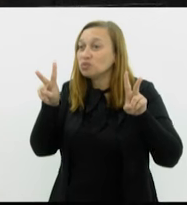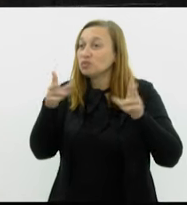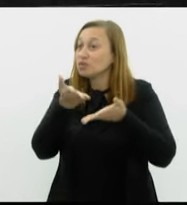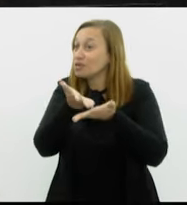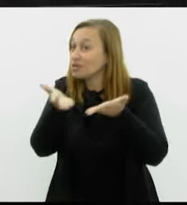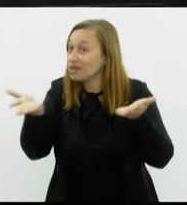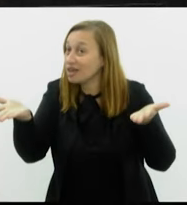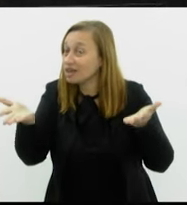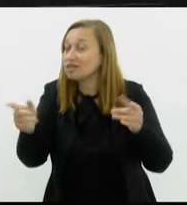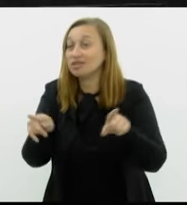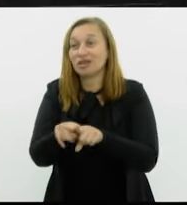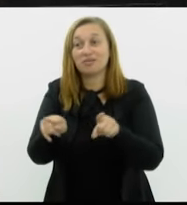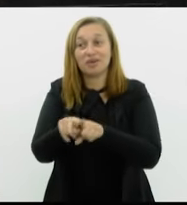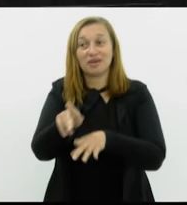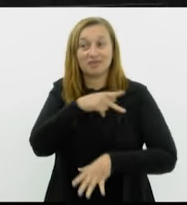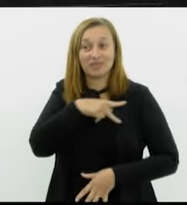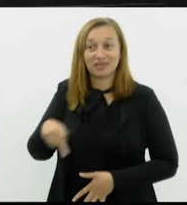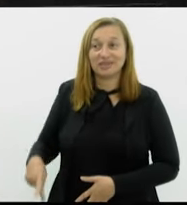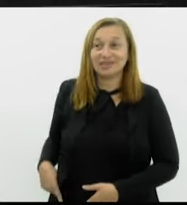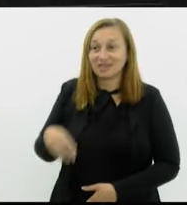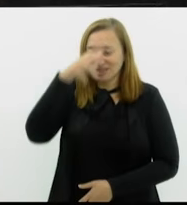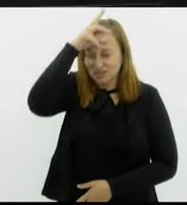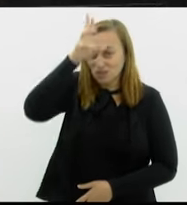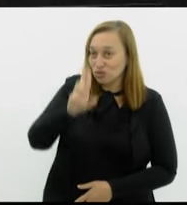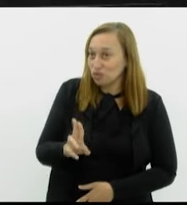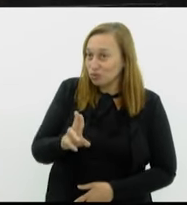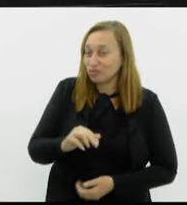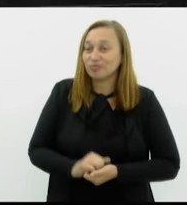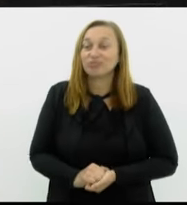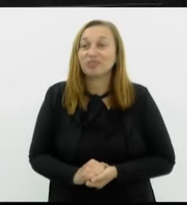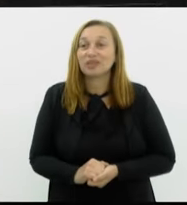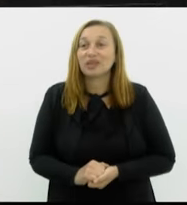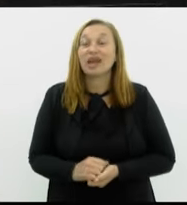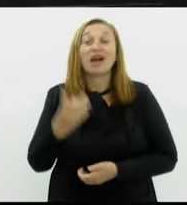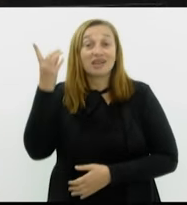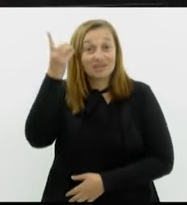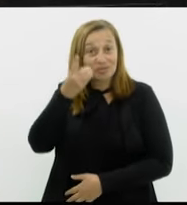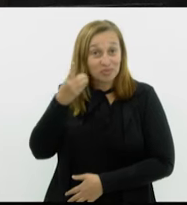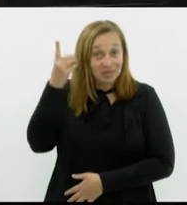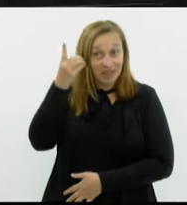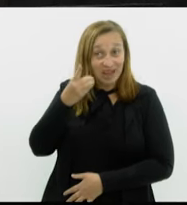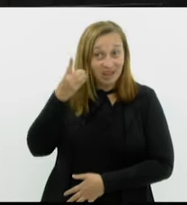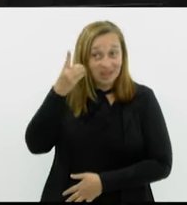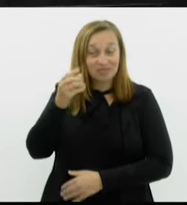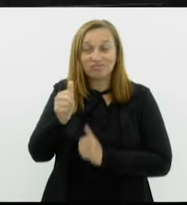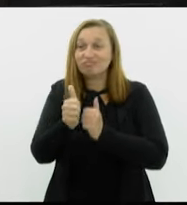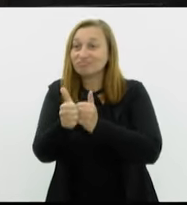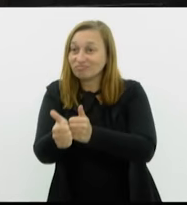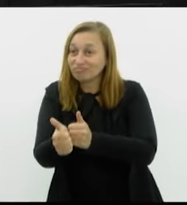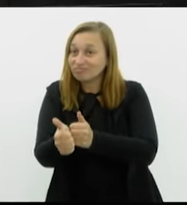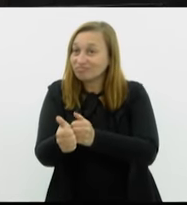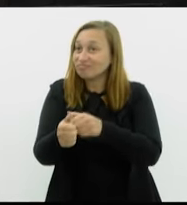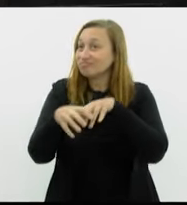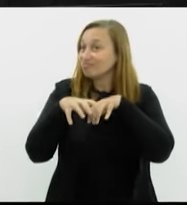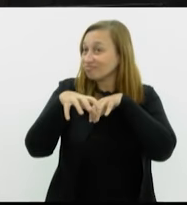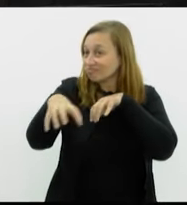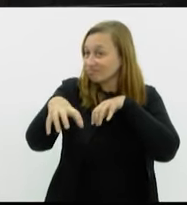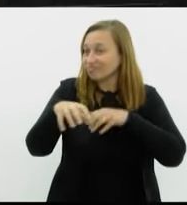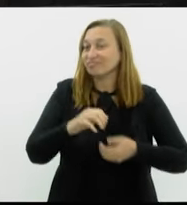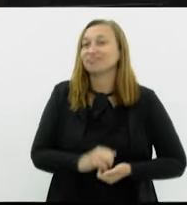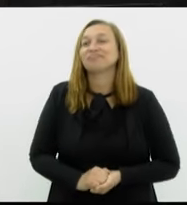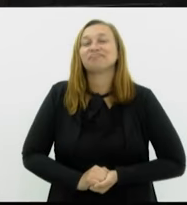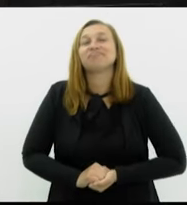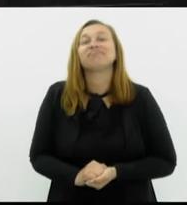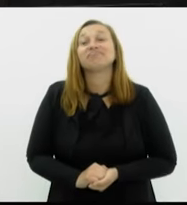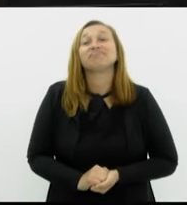nossa presidente, deputada Tia Ju, e os senhoras e senhores deputados que nos acompanham de forma